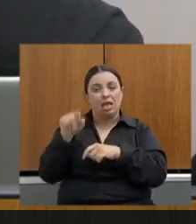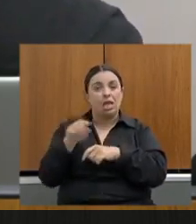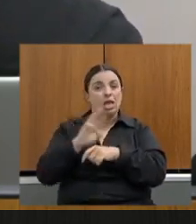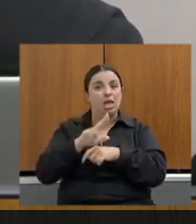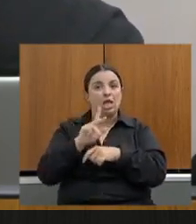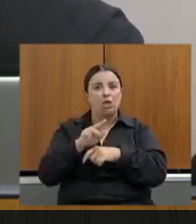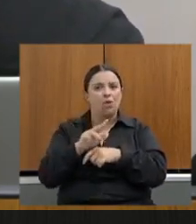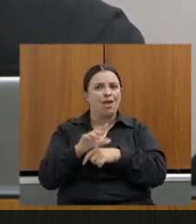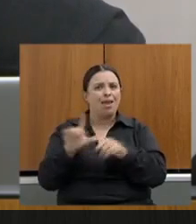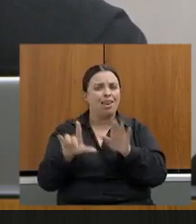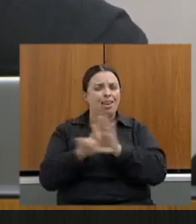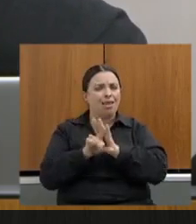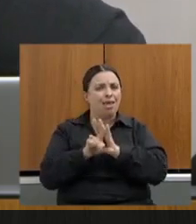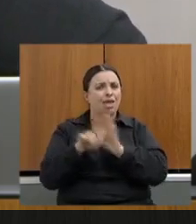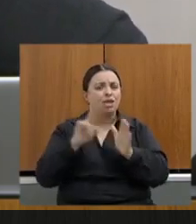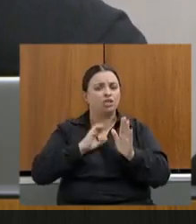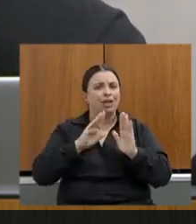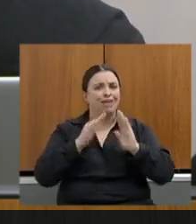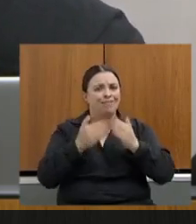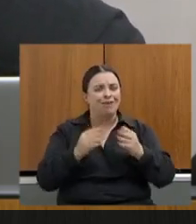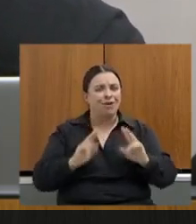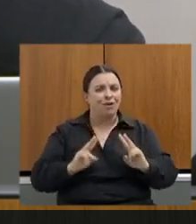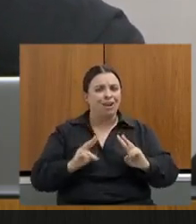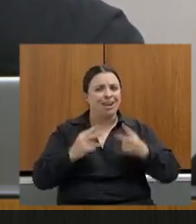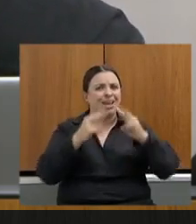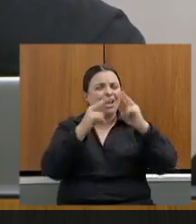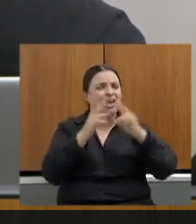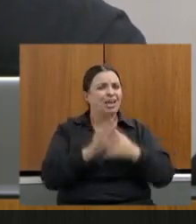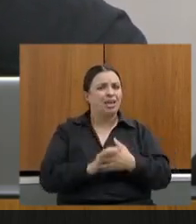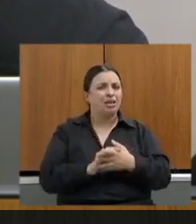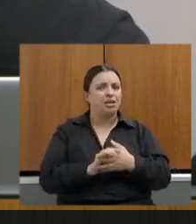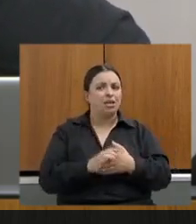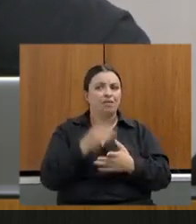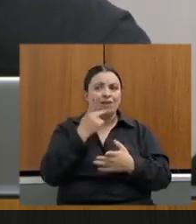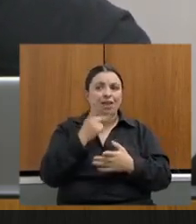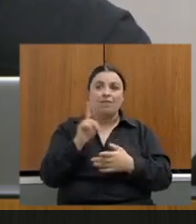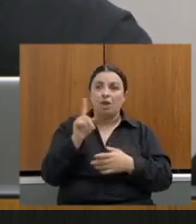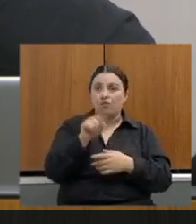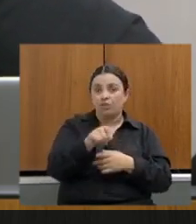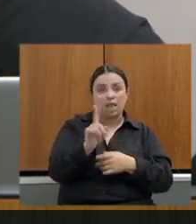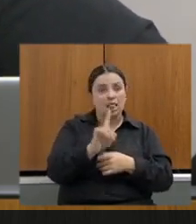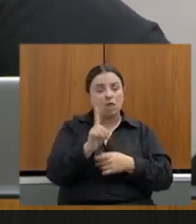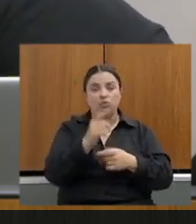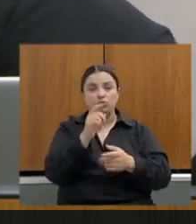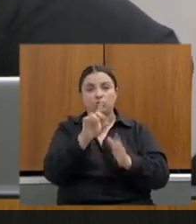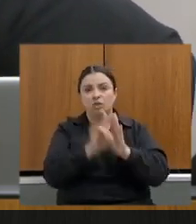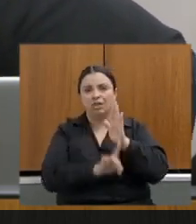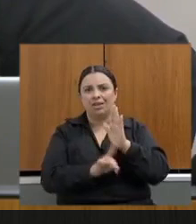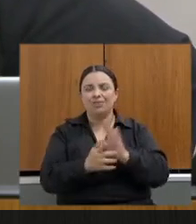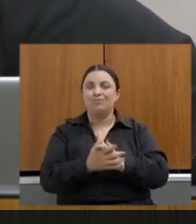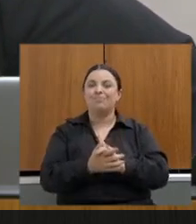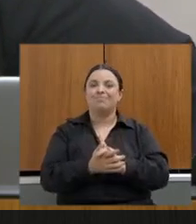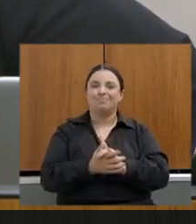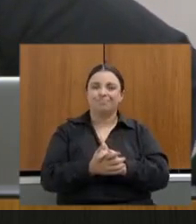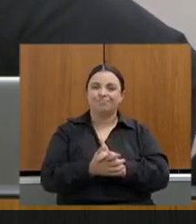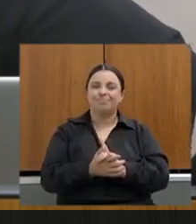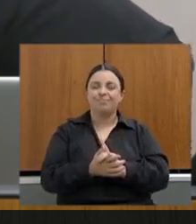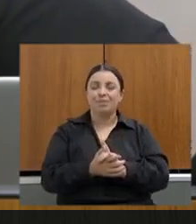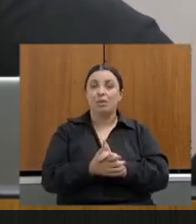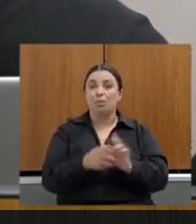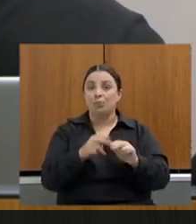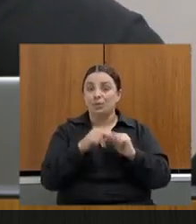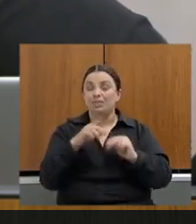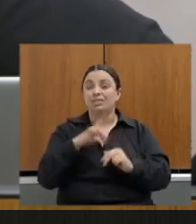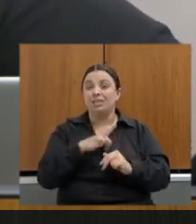tratava da carreira para cima e bater um carinho Duran para você não tem direito tanto é que nós se lembra daqueles se eu não tô aqui vô casa